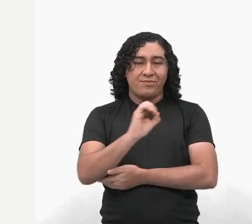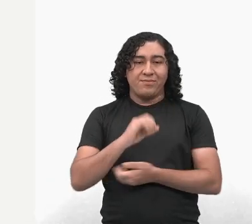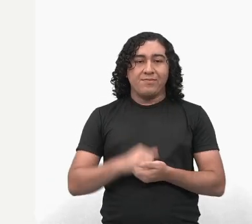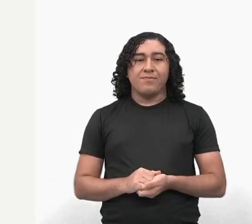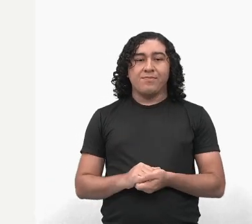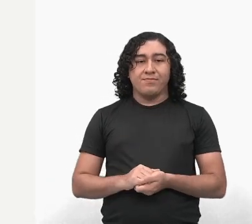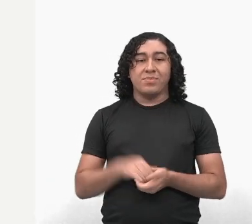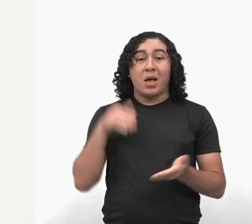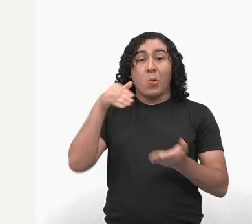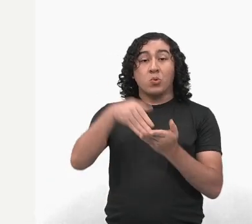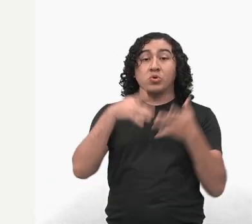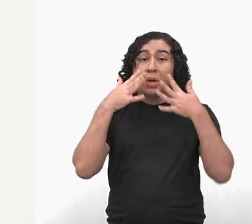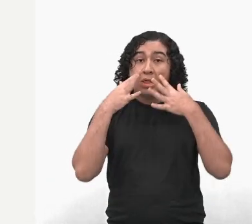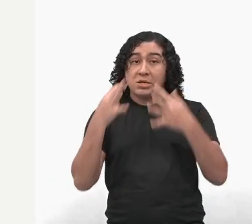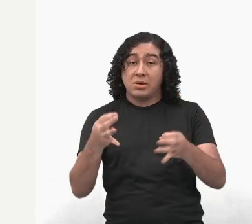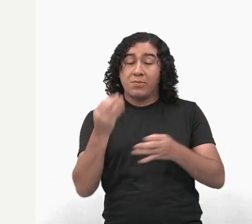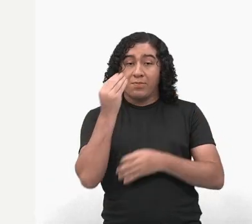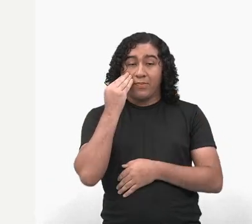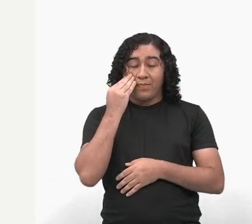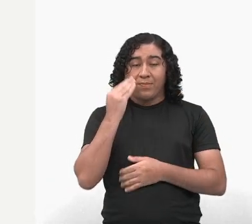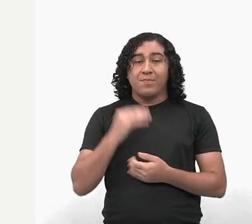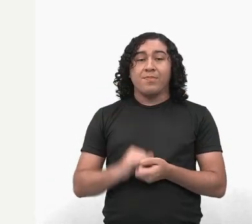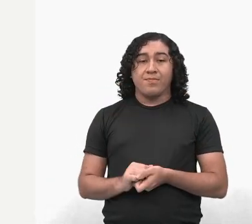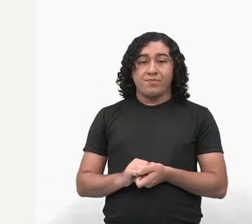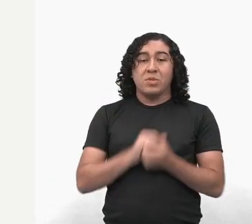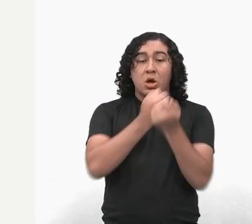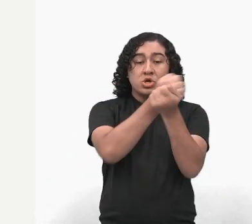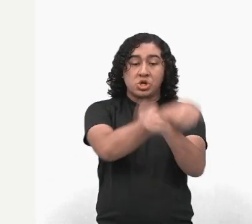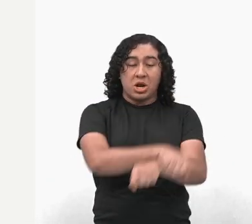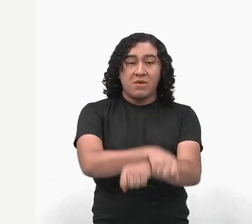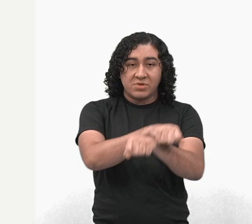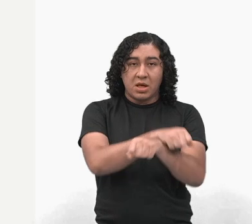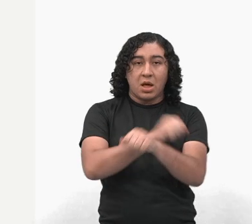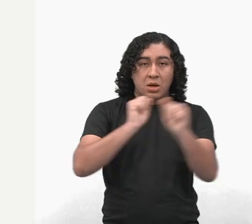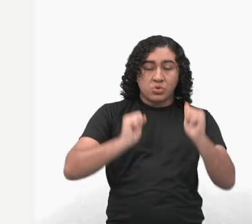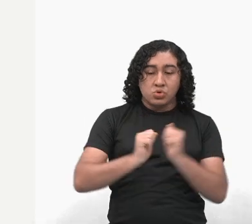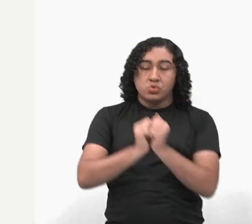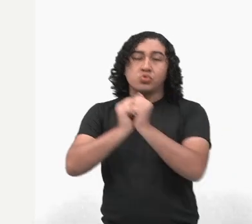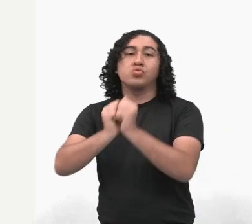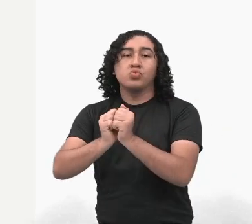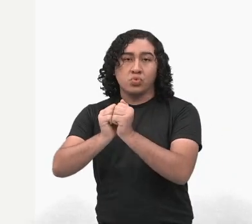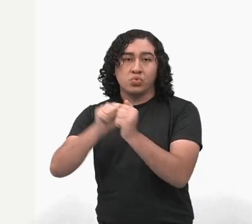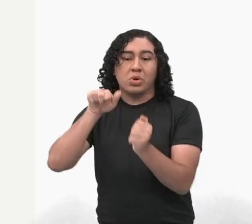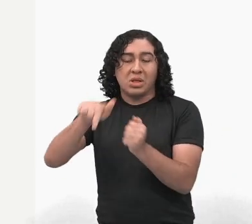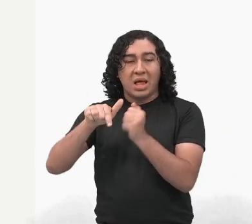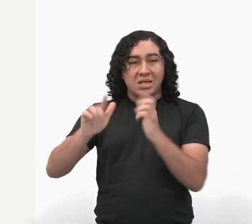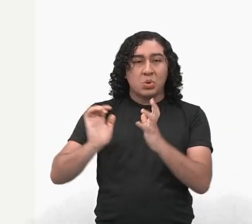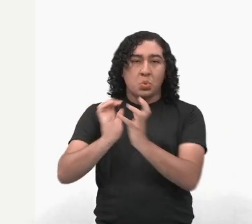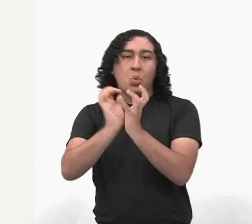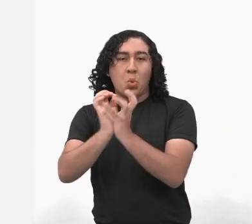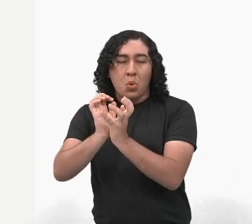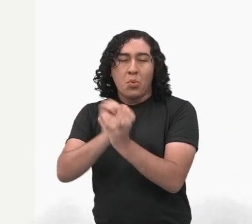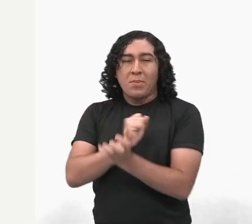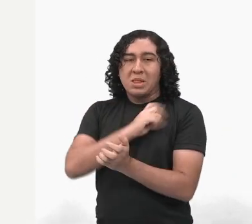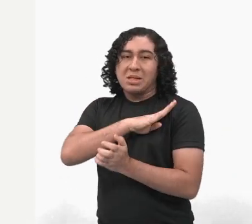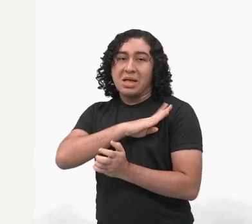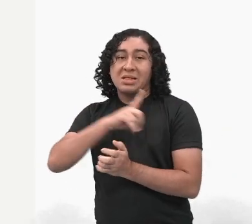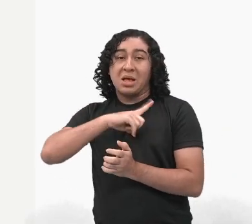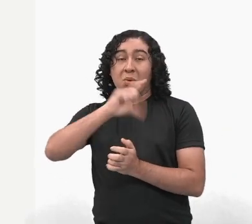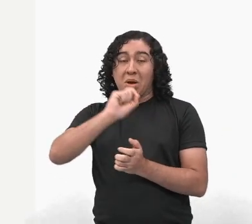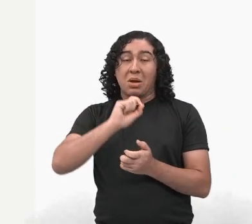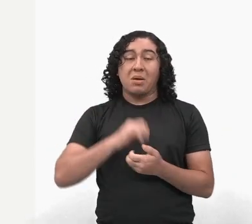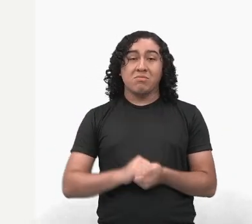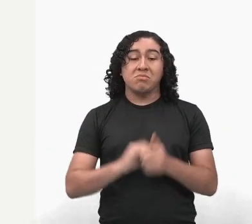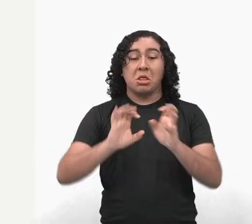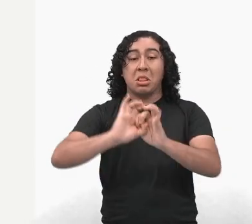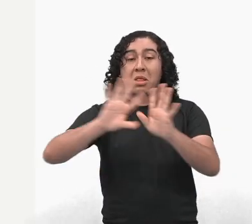última pedida, digamos assim. Os escravizados que lutaram ao lado dos farrapos seriam alforriados. Olha só, gente,